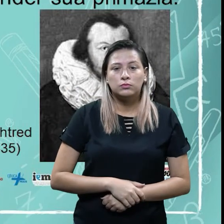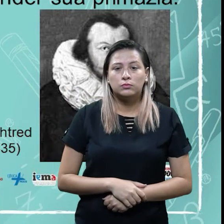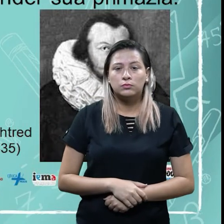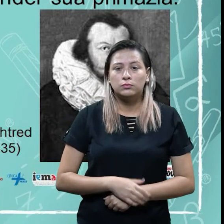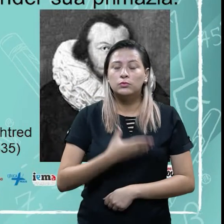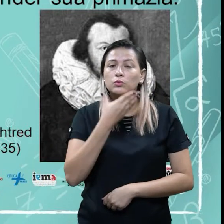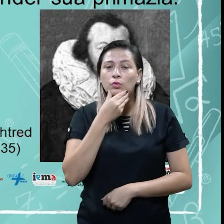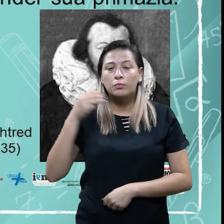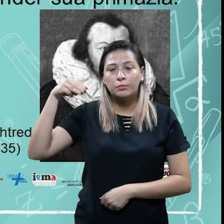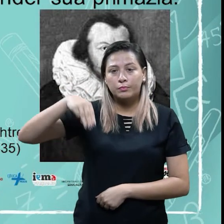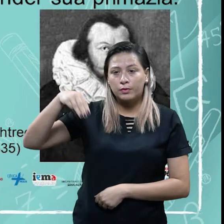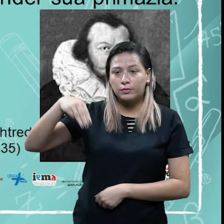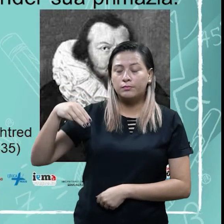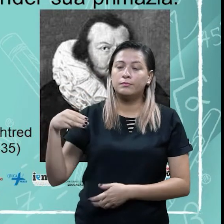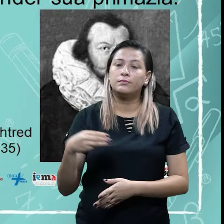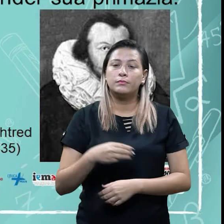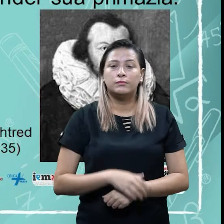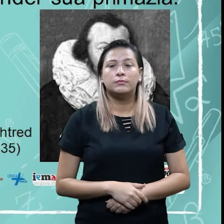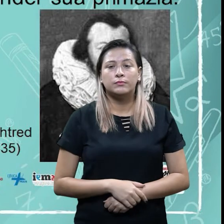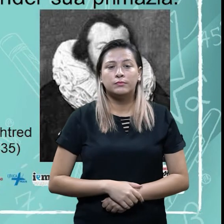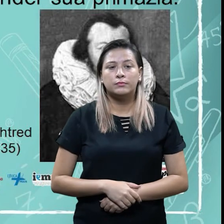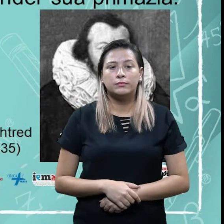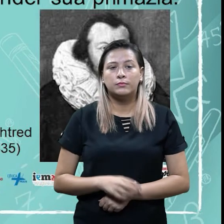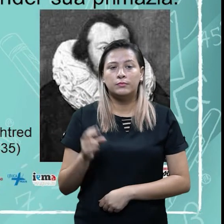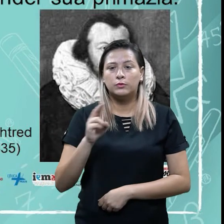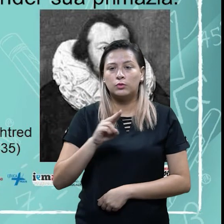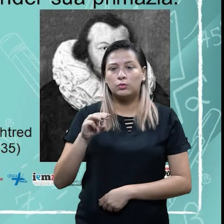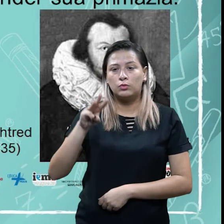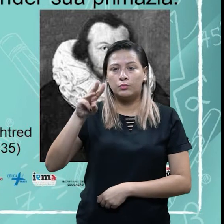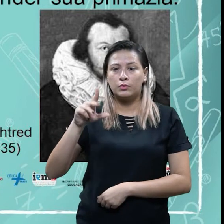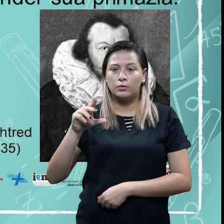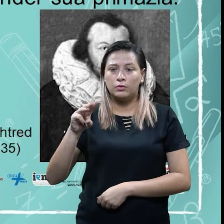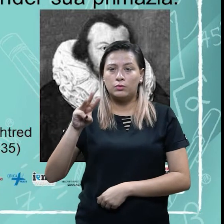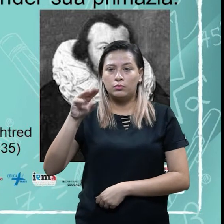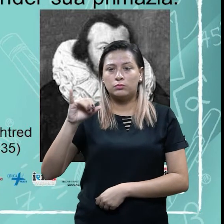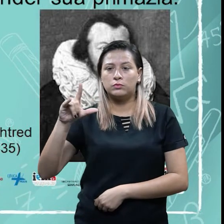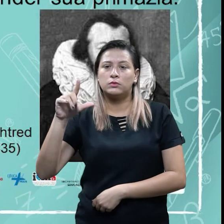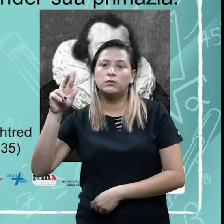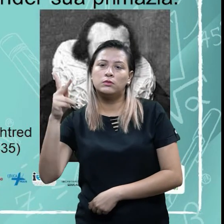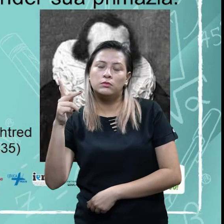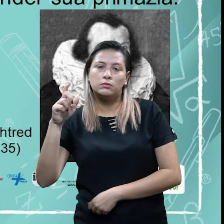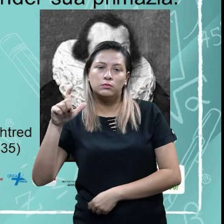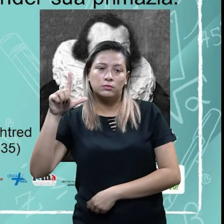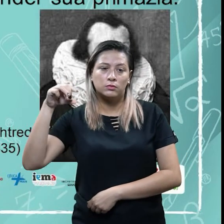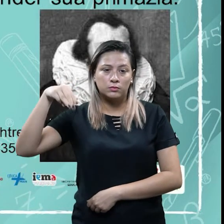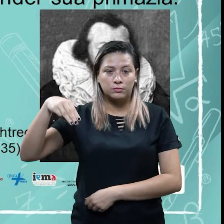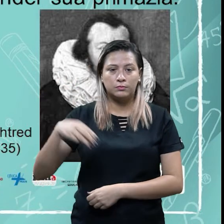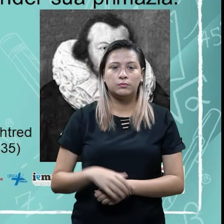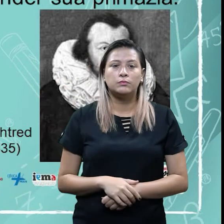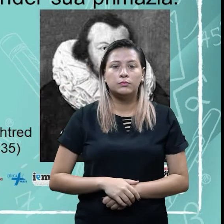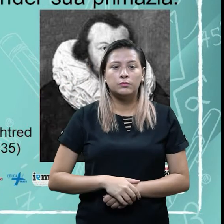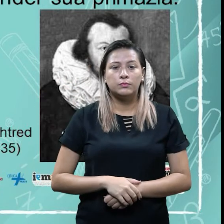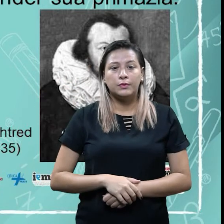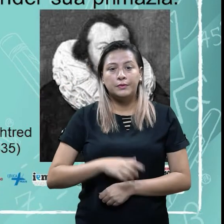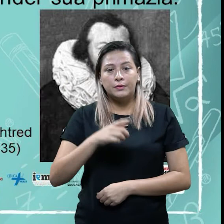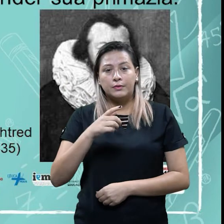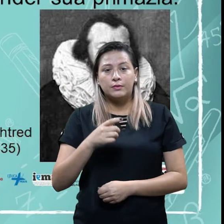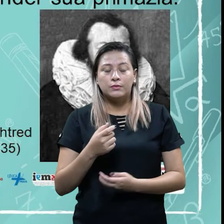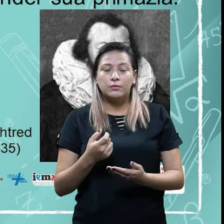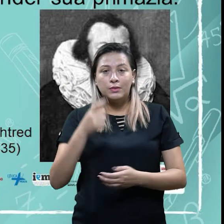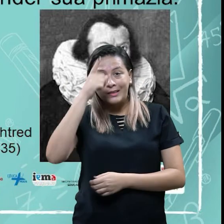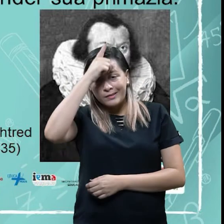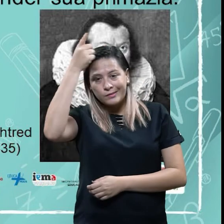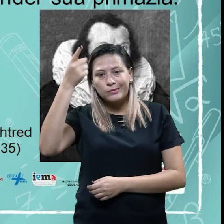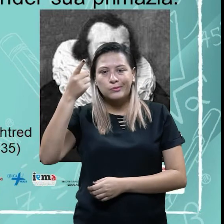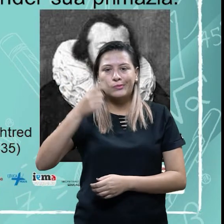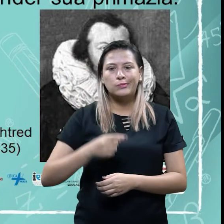construiu a primeira máquina de calcular. Esta máquina, ela fazia multiplicações e divisão, mas ela foi perdida durante a